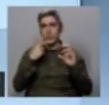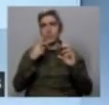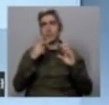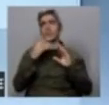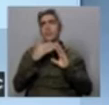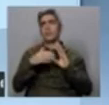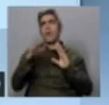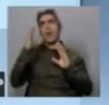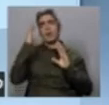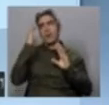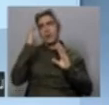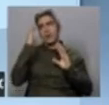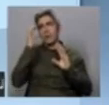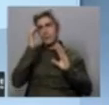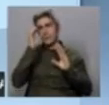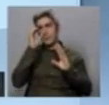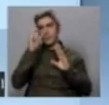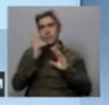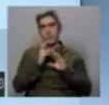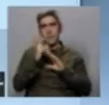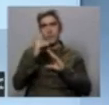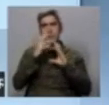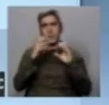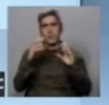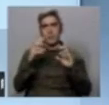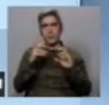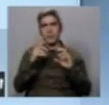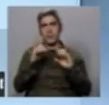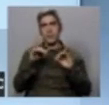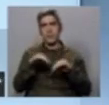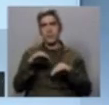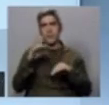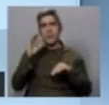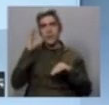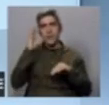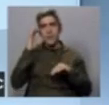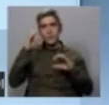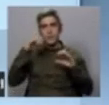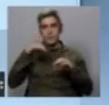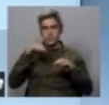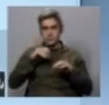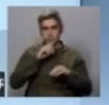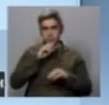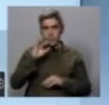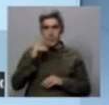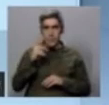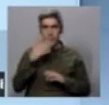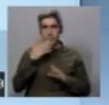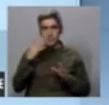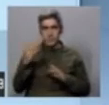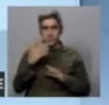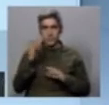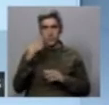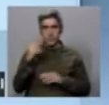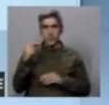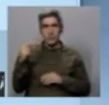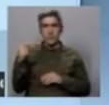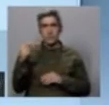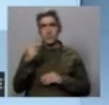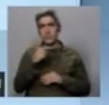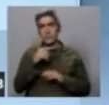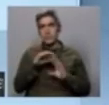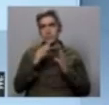da tarde aumenta a nebulosidade, para o final da tarde a ocorrência de períodos de chuva, um dia com vento do quadrante oeste em geral